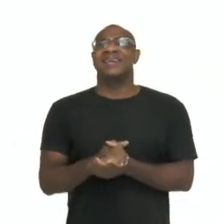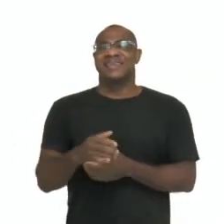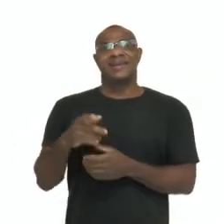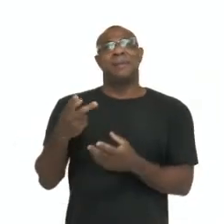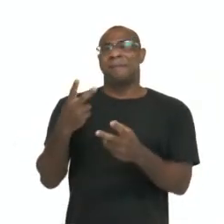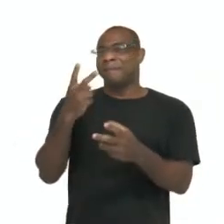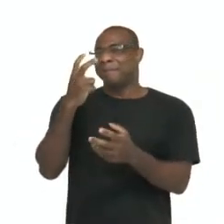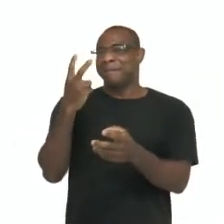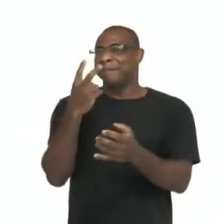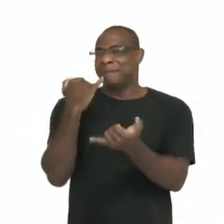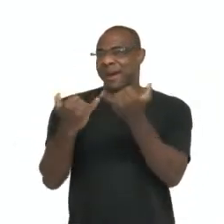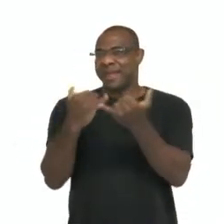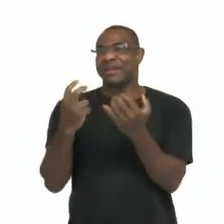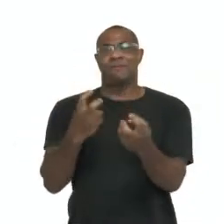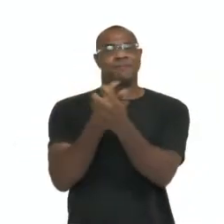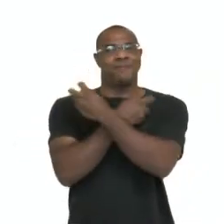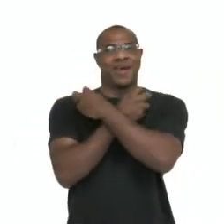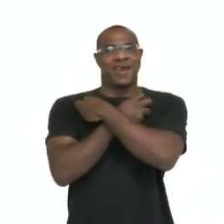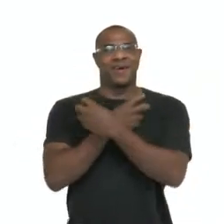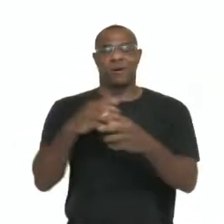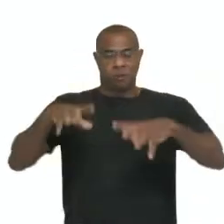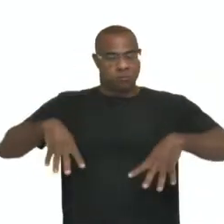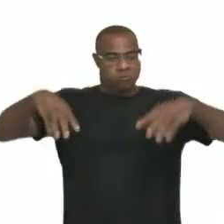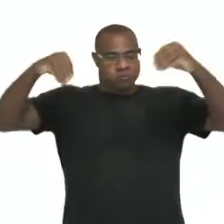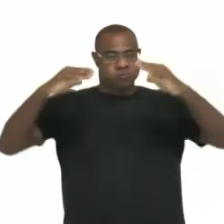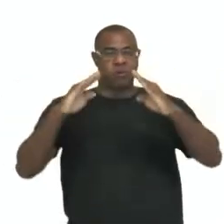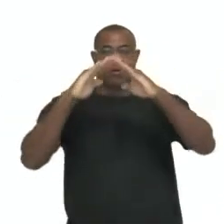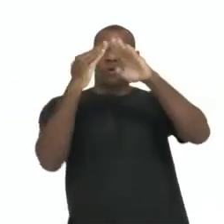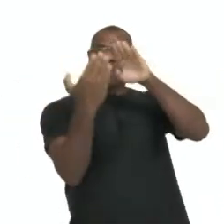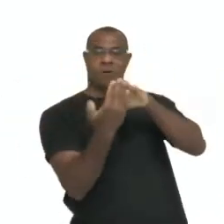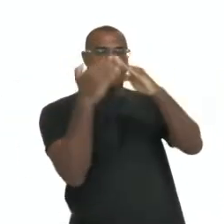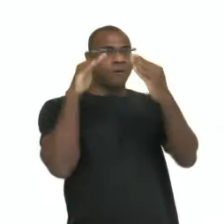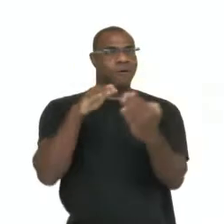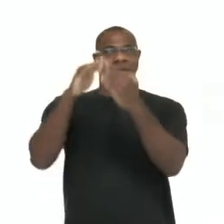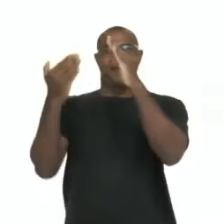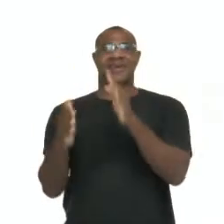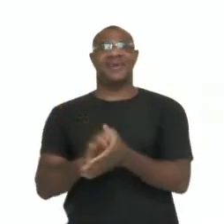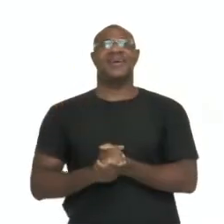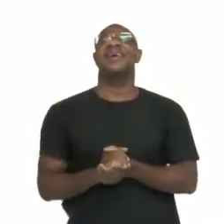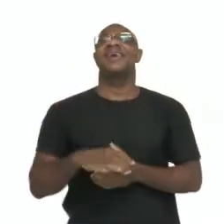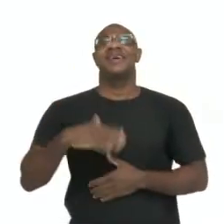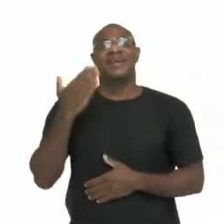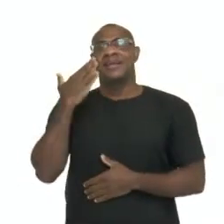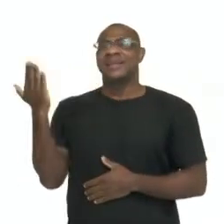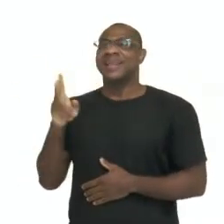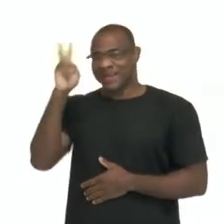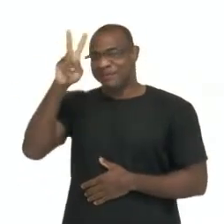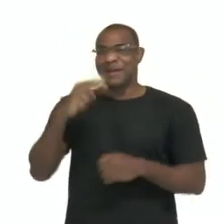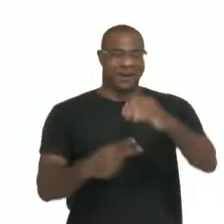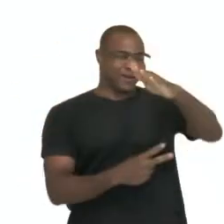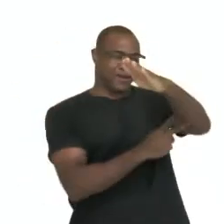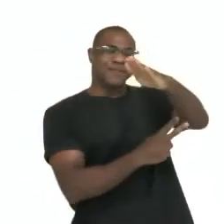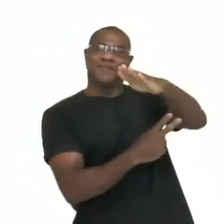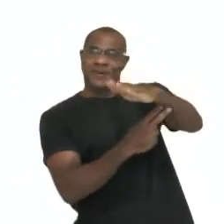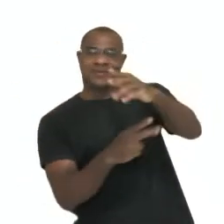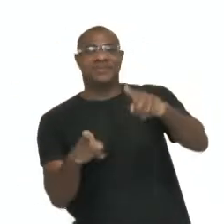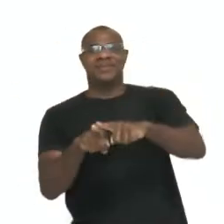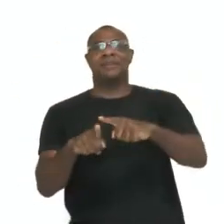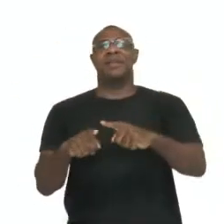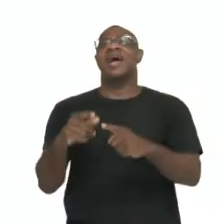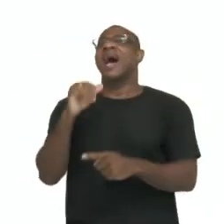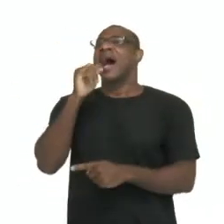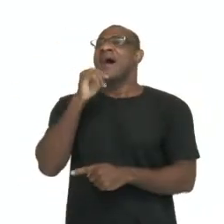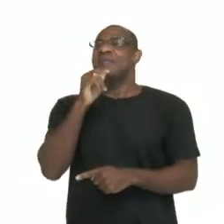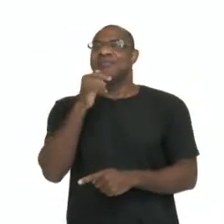isso mesmo. Foram construídas grandes obras, como aquelas que nós vimos no início, a Ponte Rio-Niterói e a Usina Hidrelétrica de